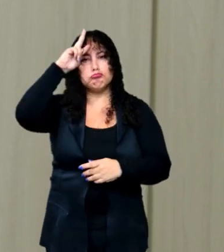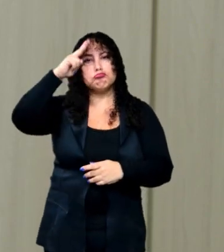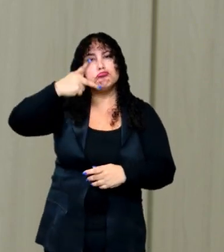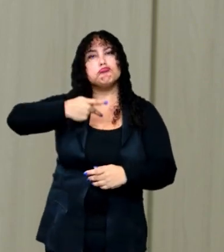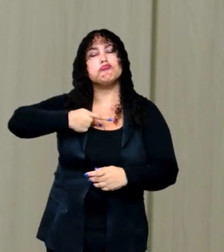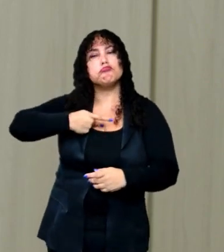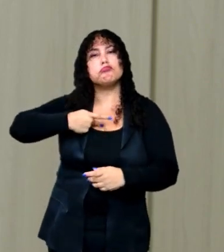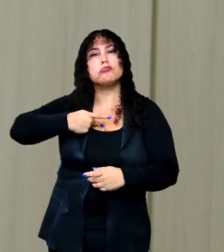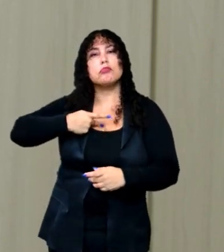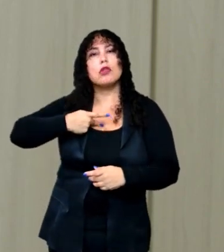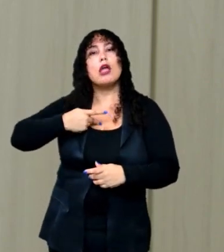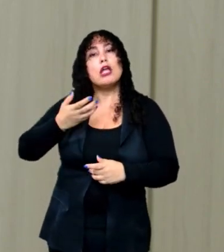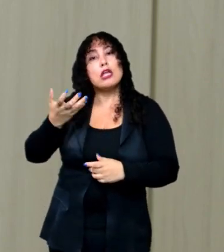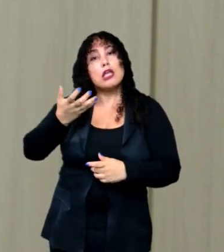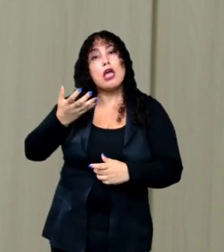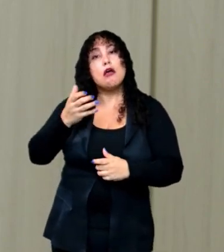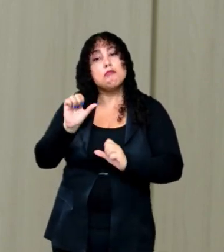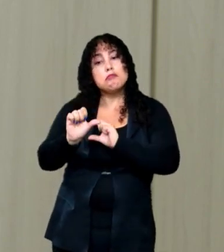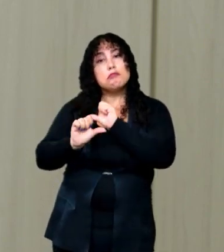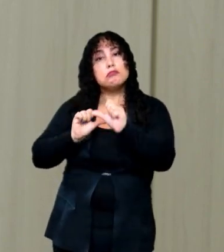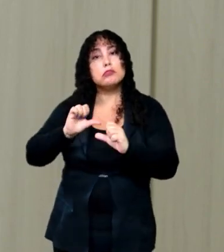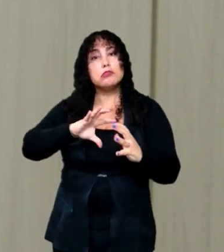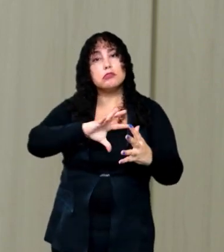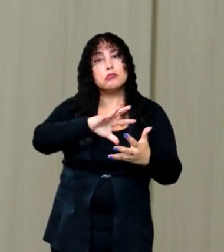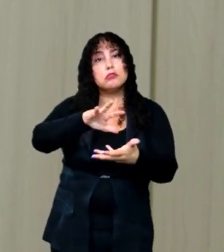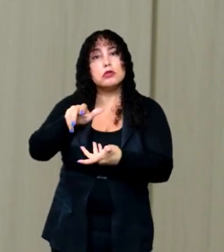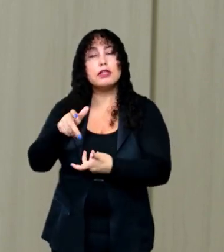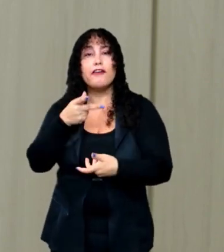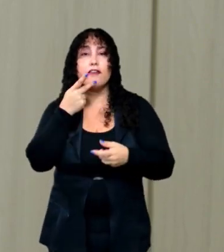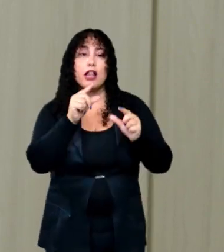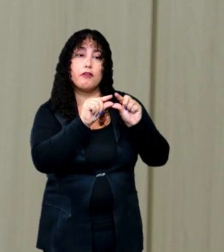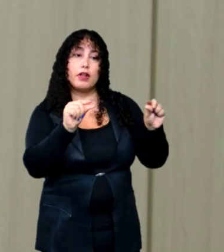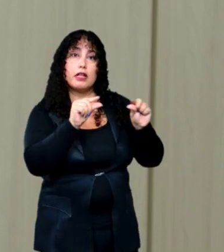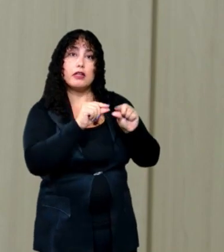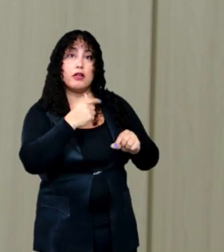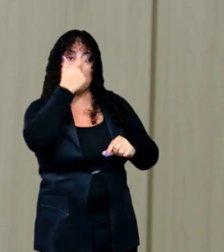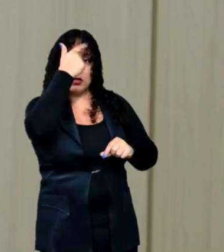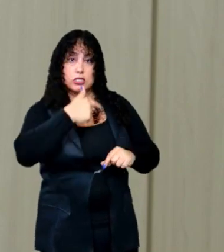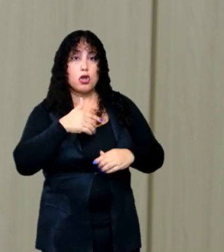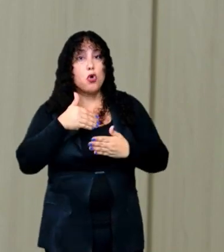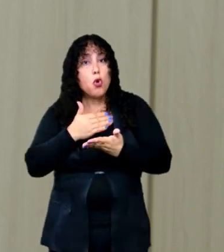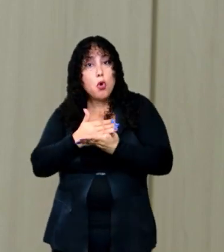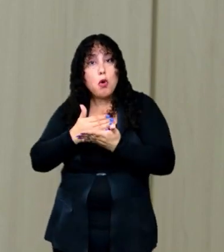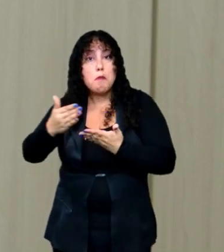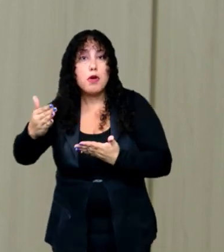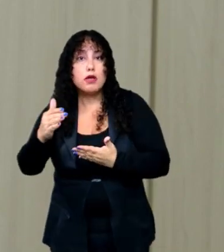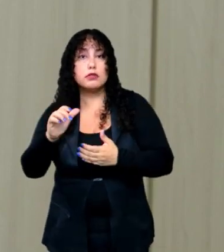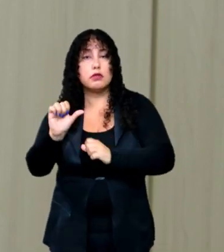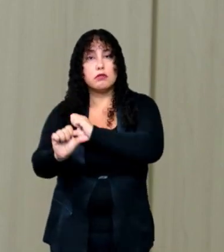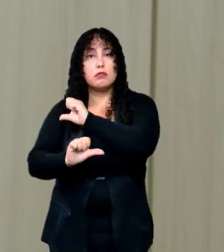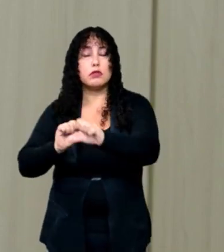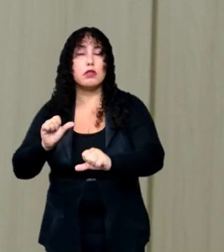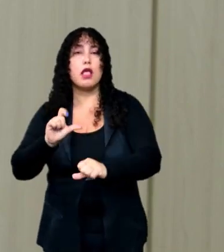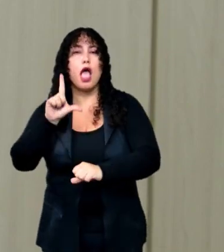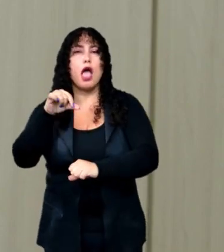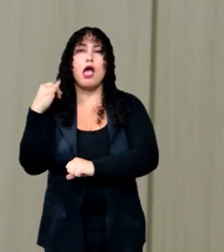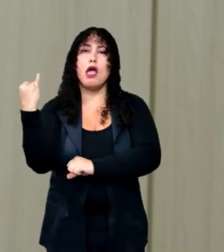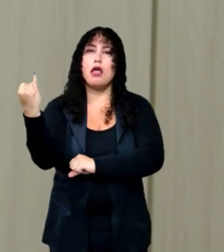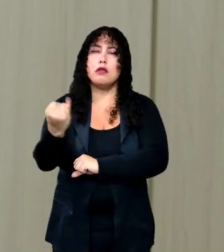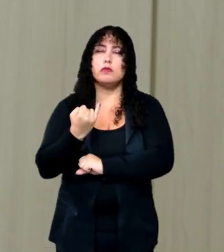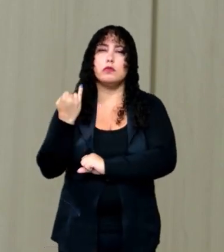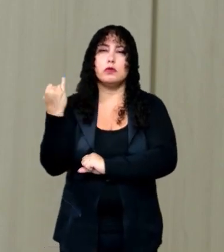né? Se a gente quer a mudança do mundo, né? Tem aquela frase que fala, seja você mesmo a mudança. Sim. E eu acho que isso é